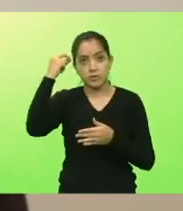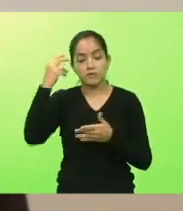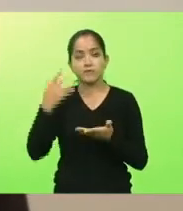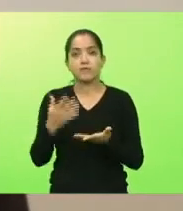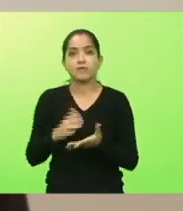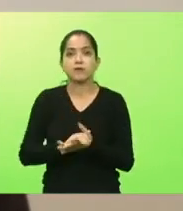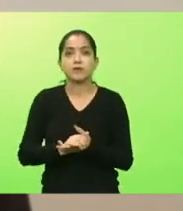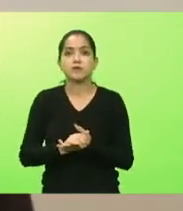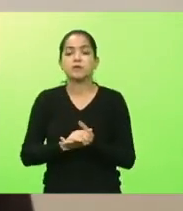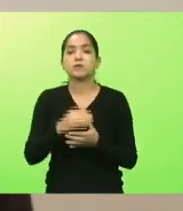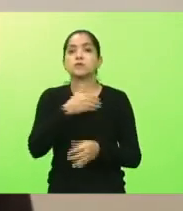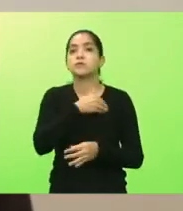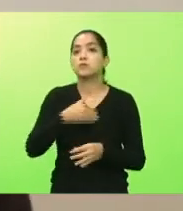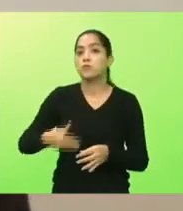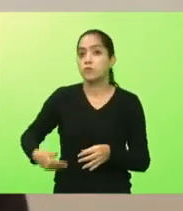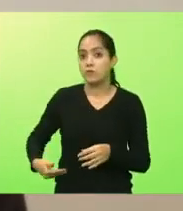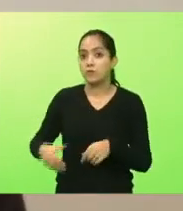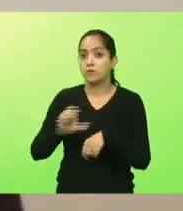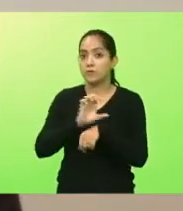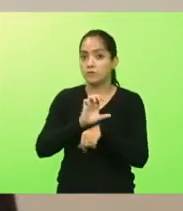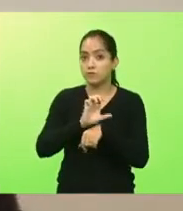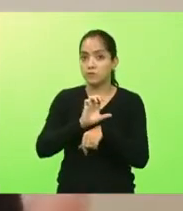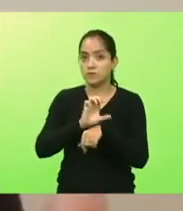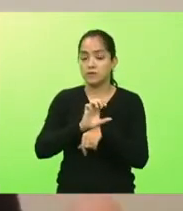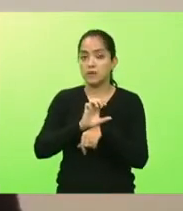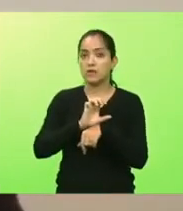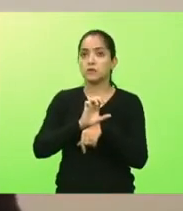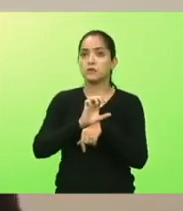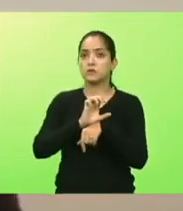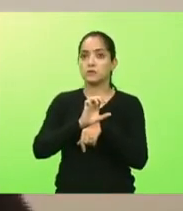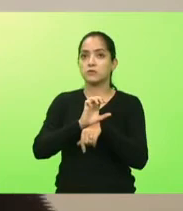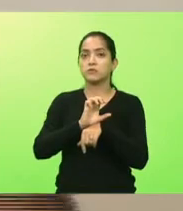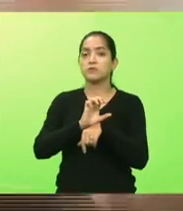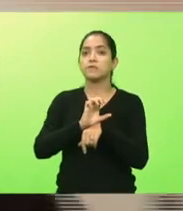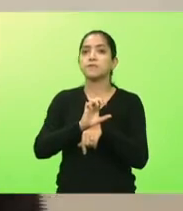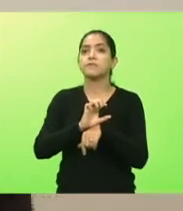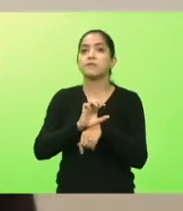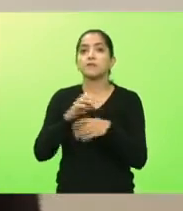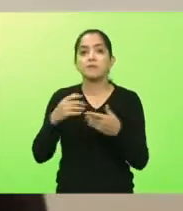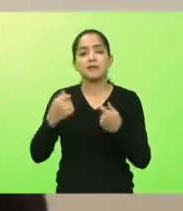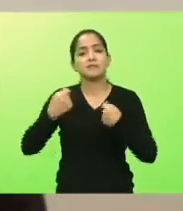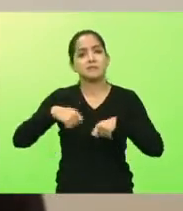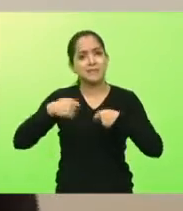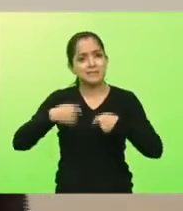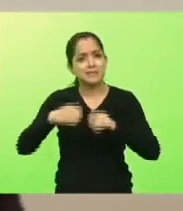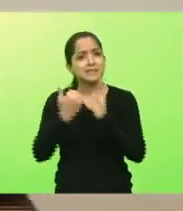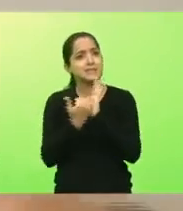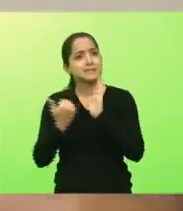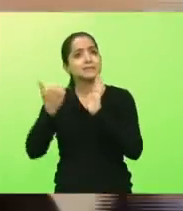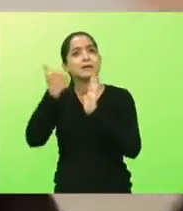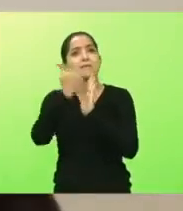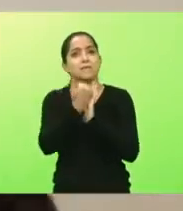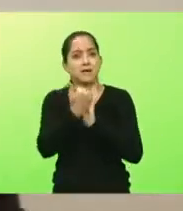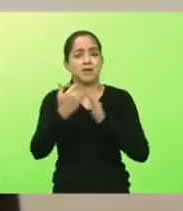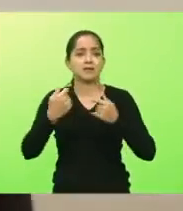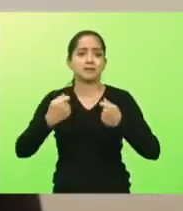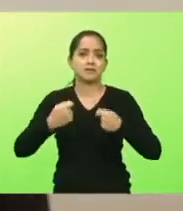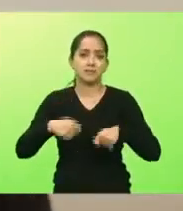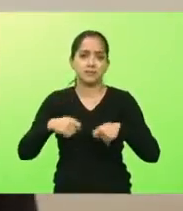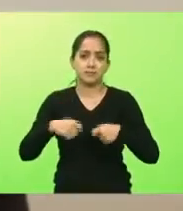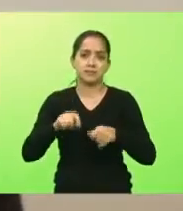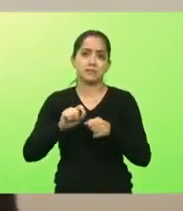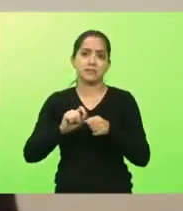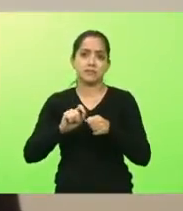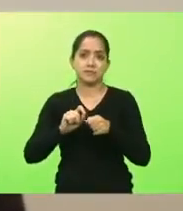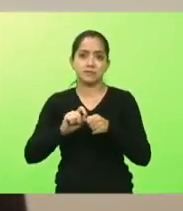com o governo do Estado. E nós temos muitas ações ainda a ser reconstruídas, muitas pessoas